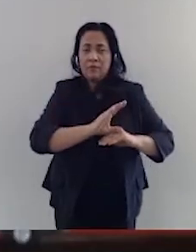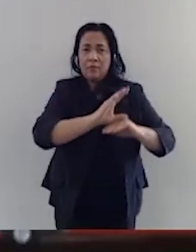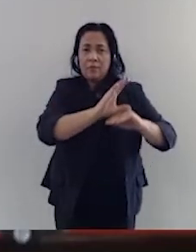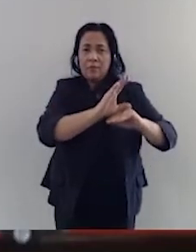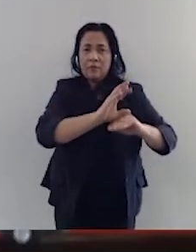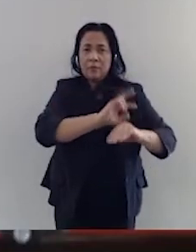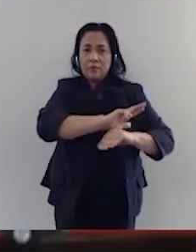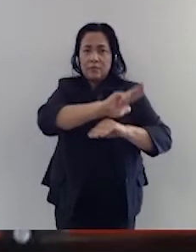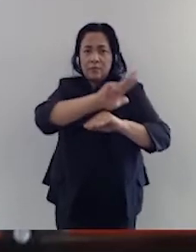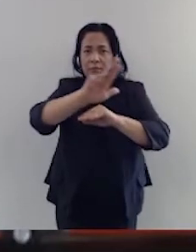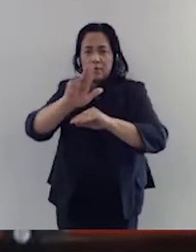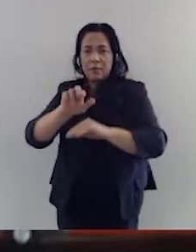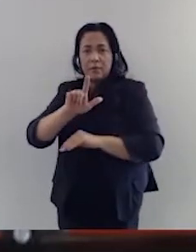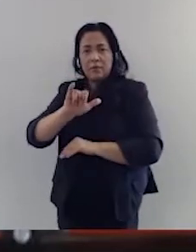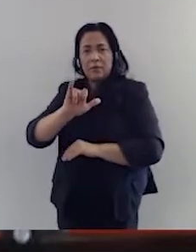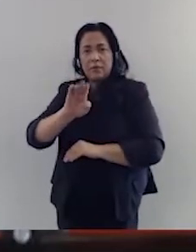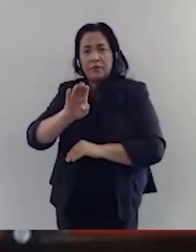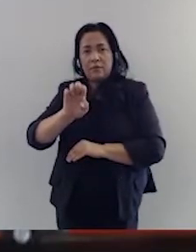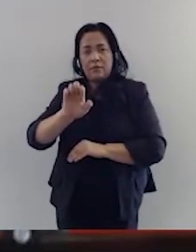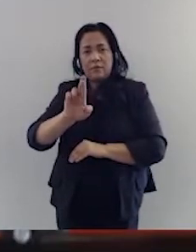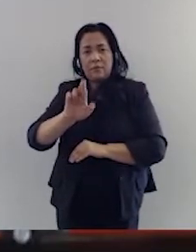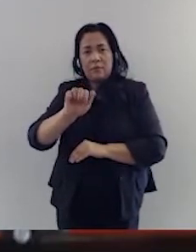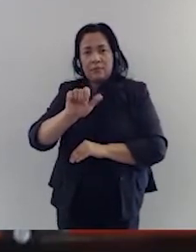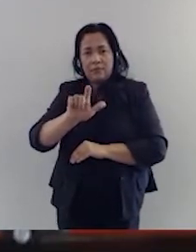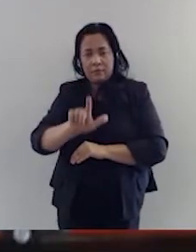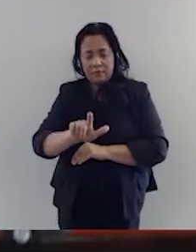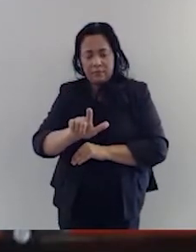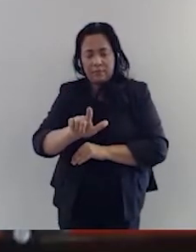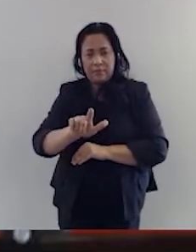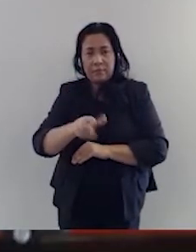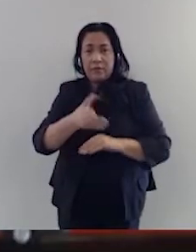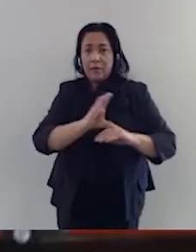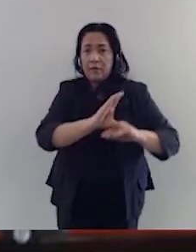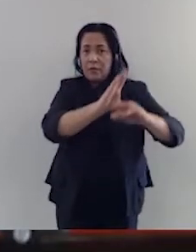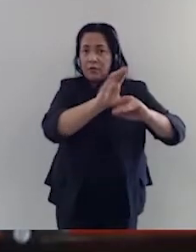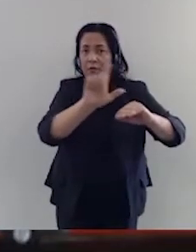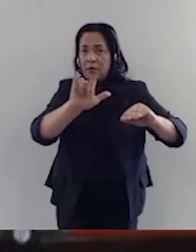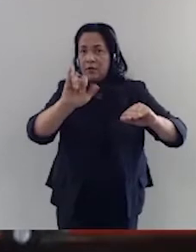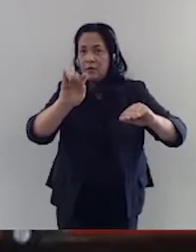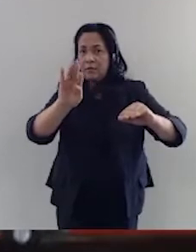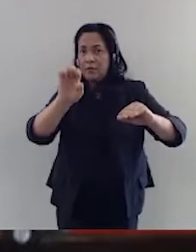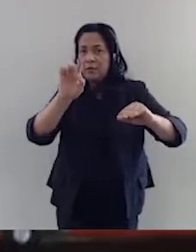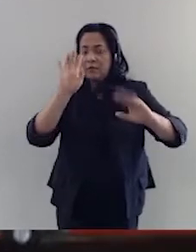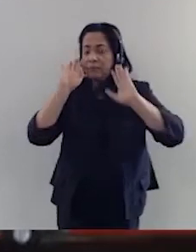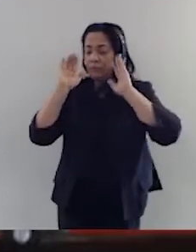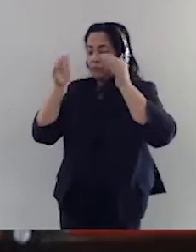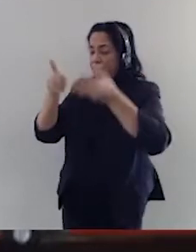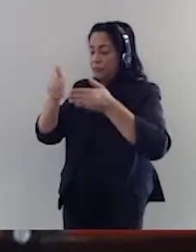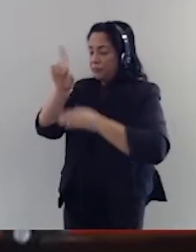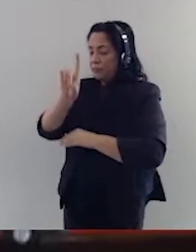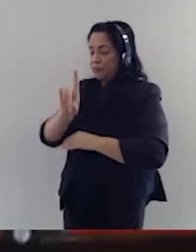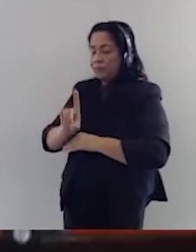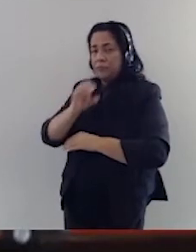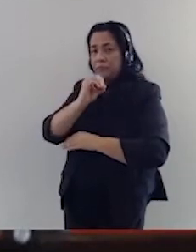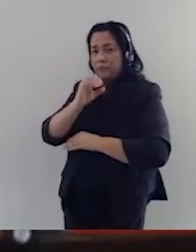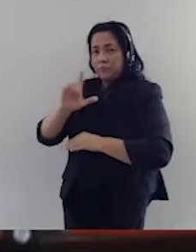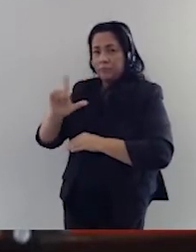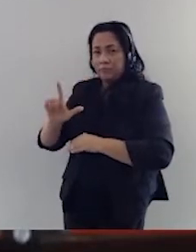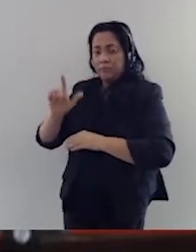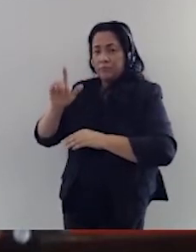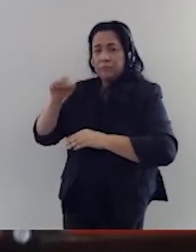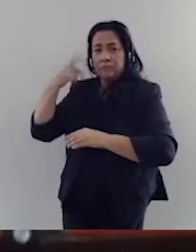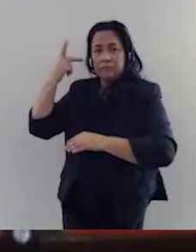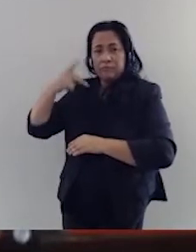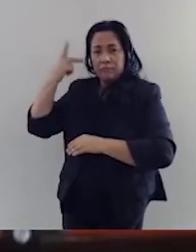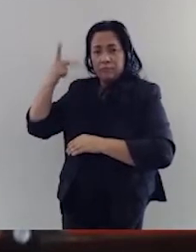meramente liberais. As constituições liberais se voltam muito para os direitos civis e políticos que são de